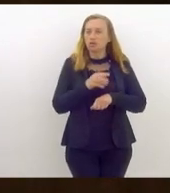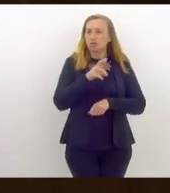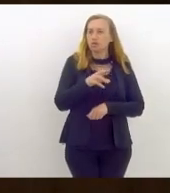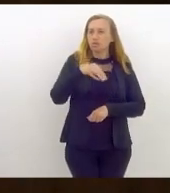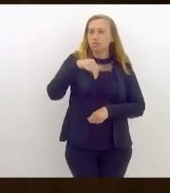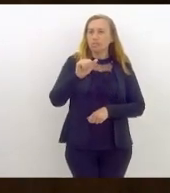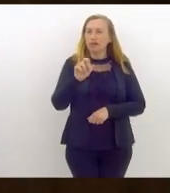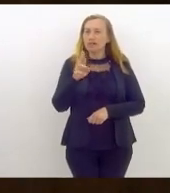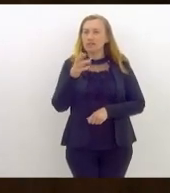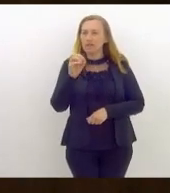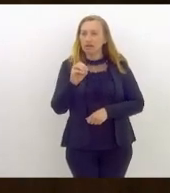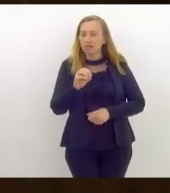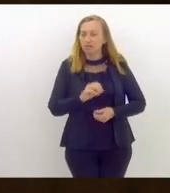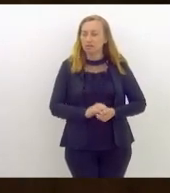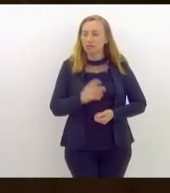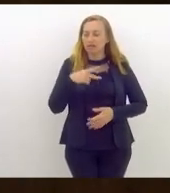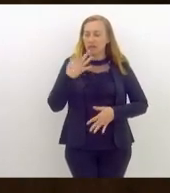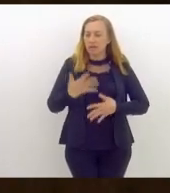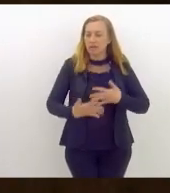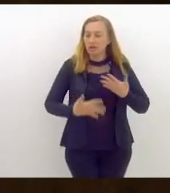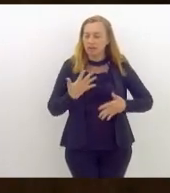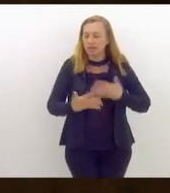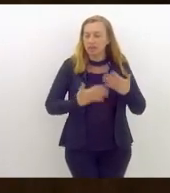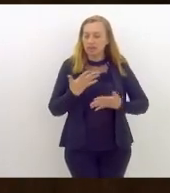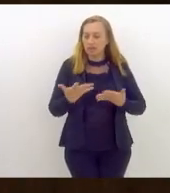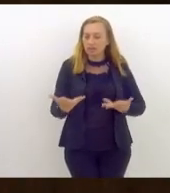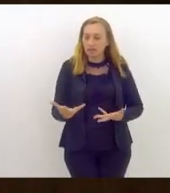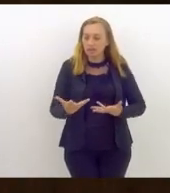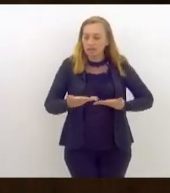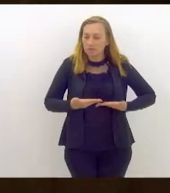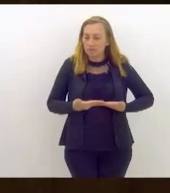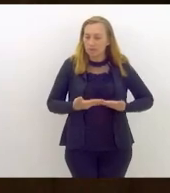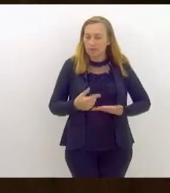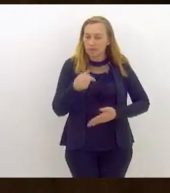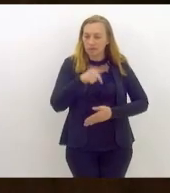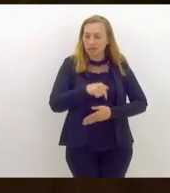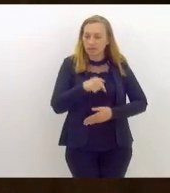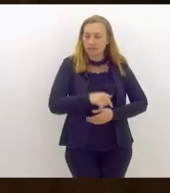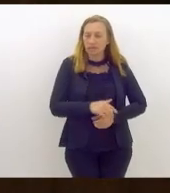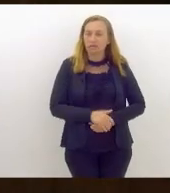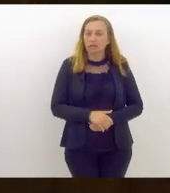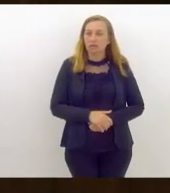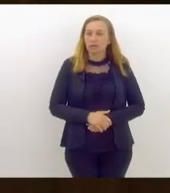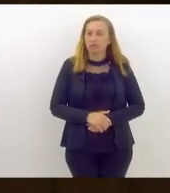Marcelo, e dizer que é um prazer recebê-los aqui, prefeito que tem feito um